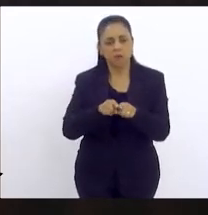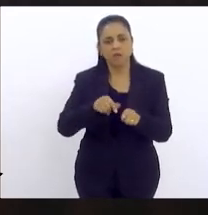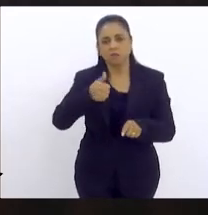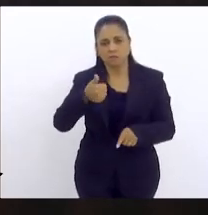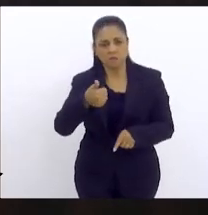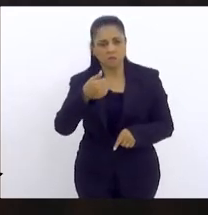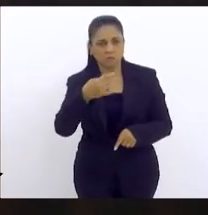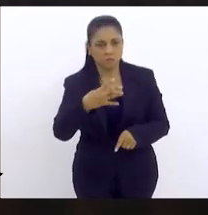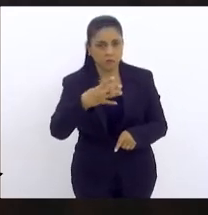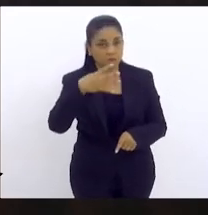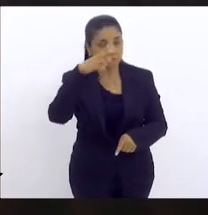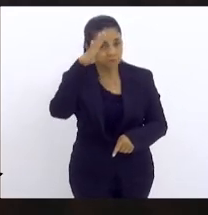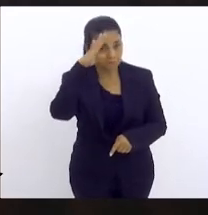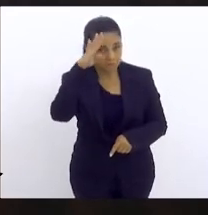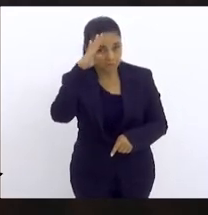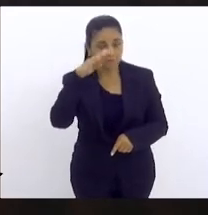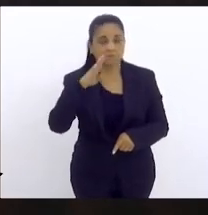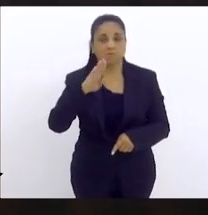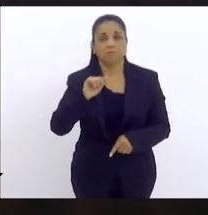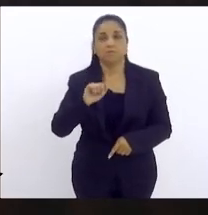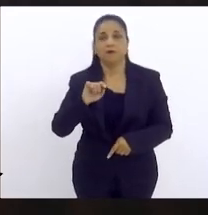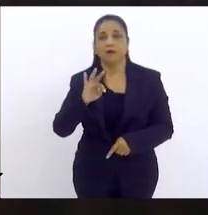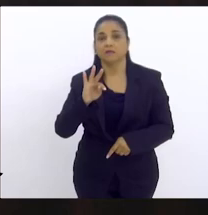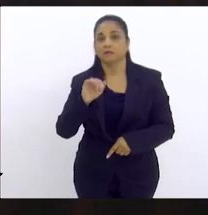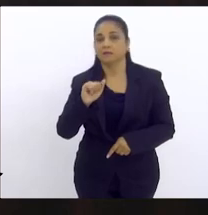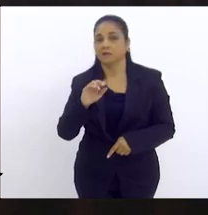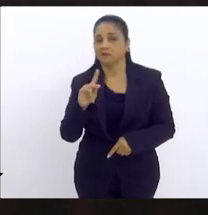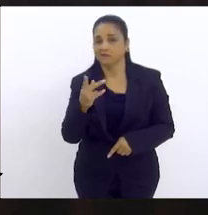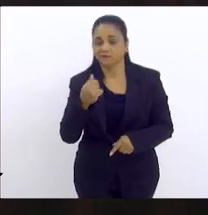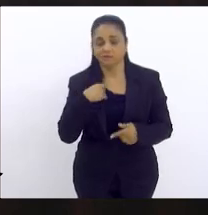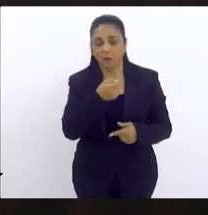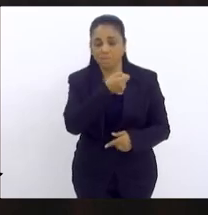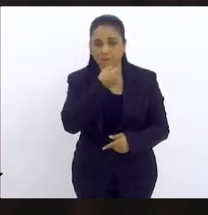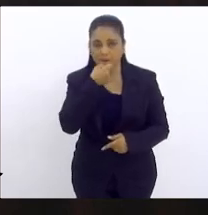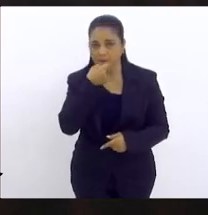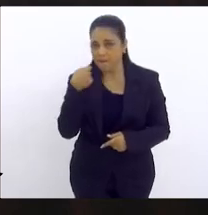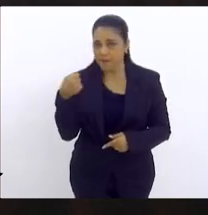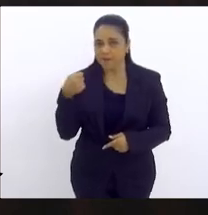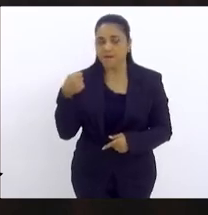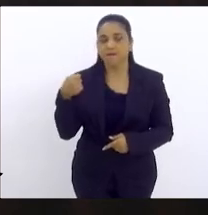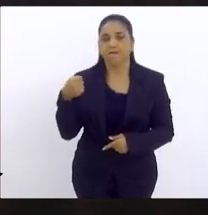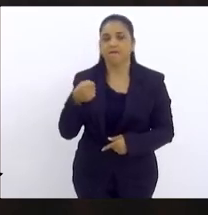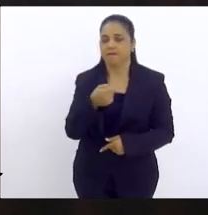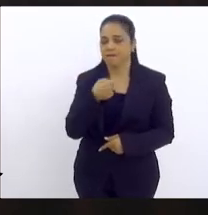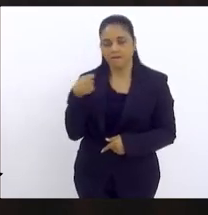Militar passa a palavra então para deputado Carlinhos BNH